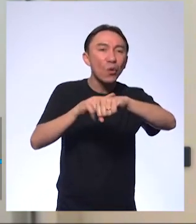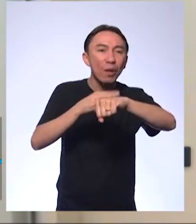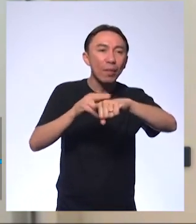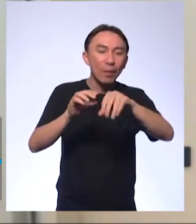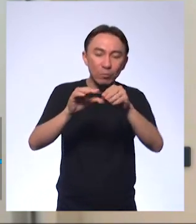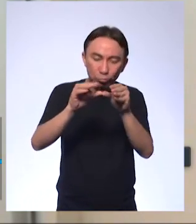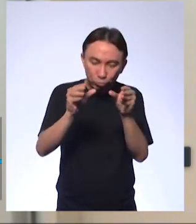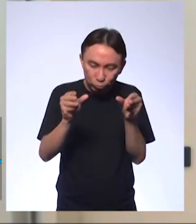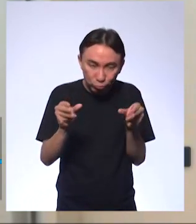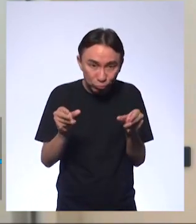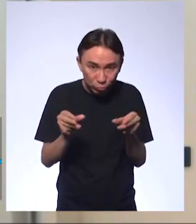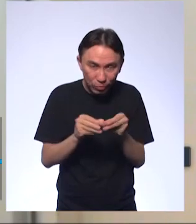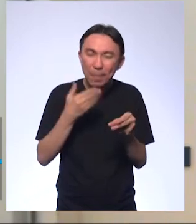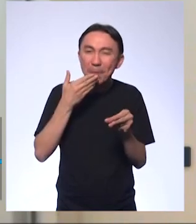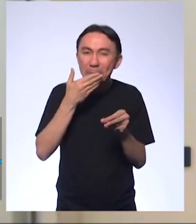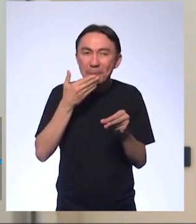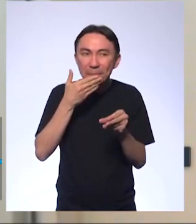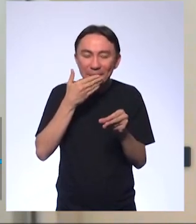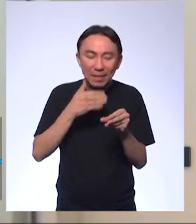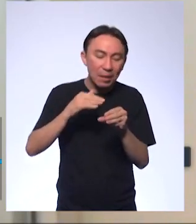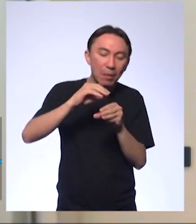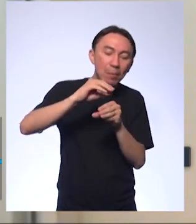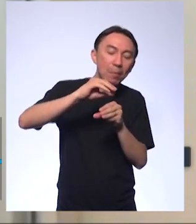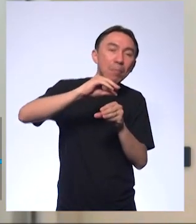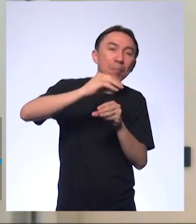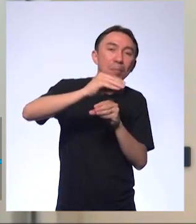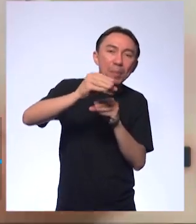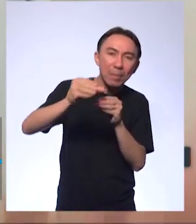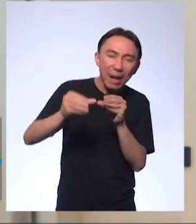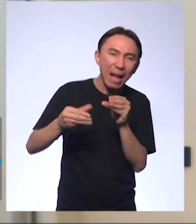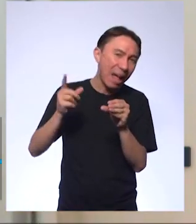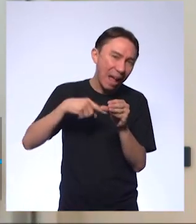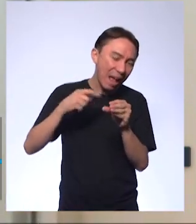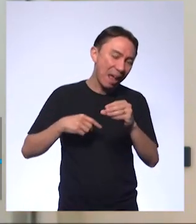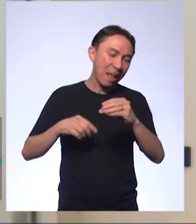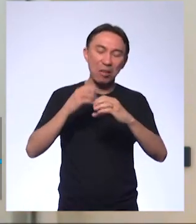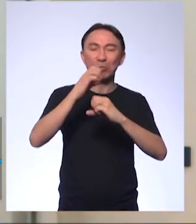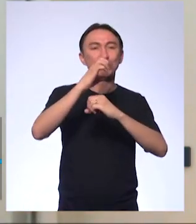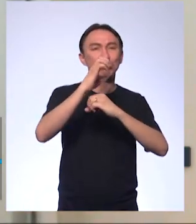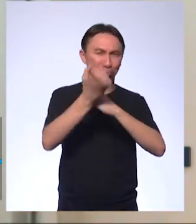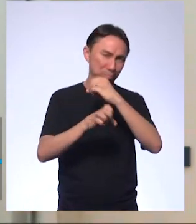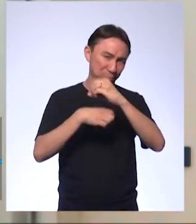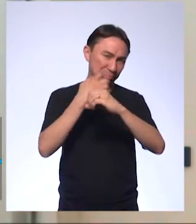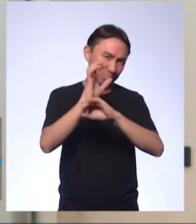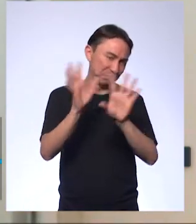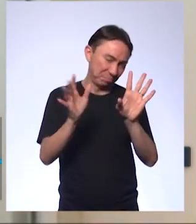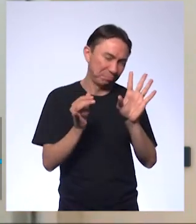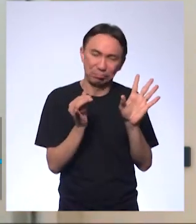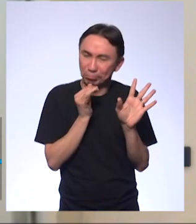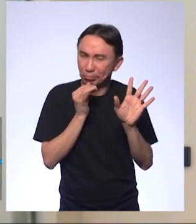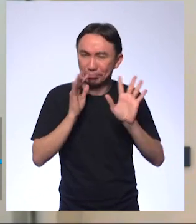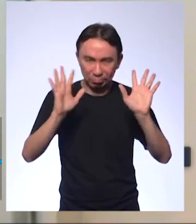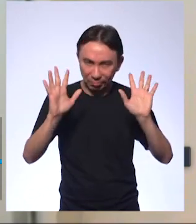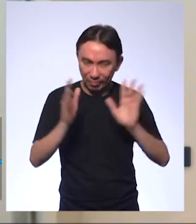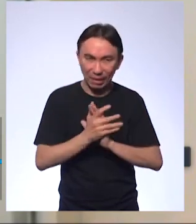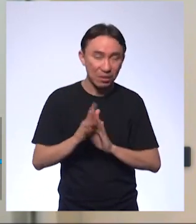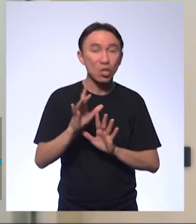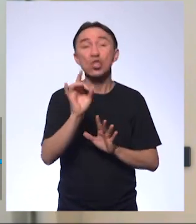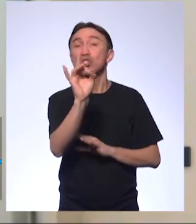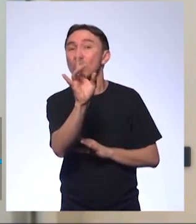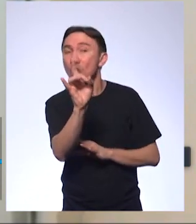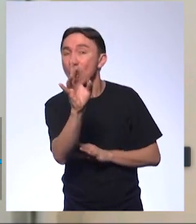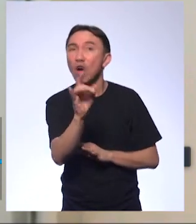assim. E, para a gente, nós podemos pensar no panetone, ou nós podemos pensar até num brigadeiro.